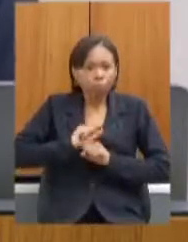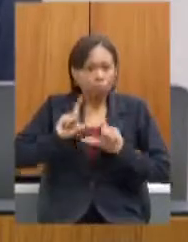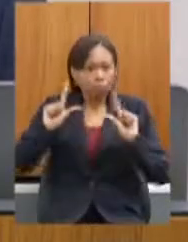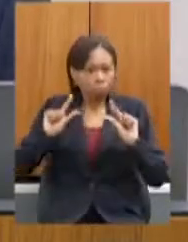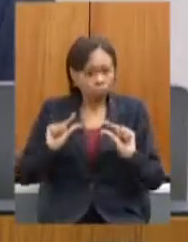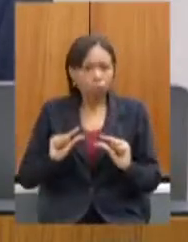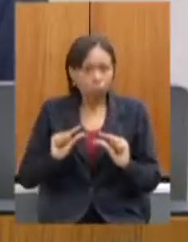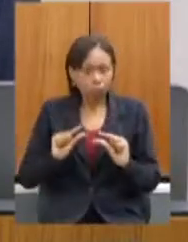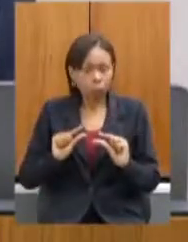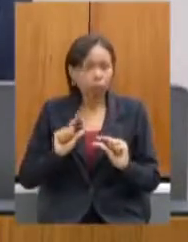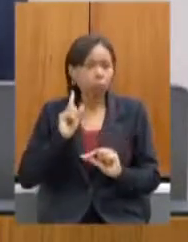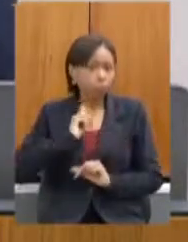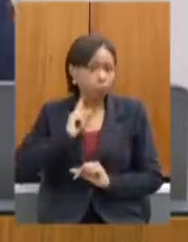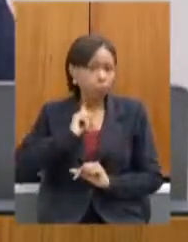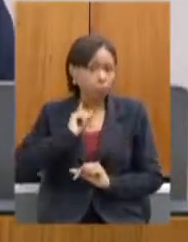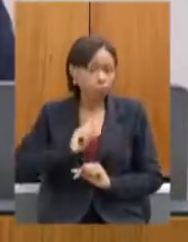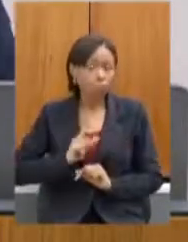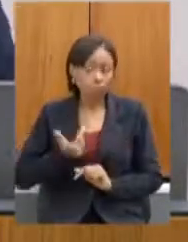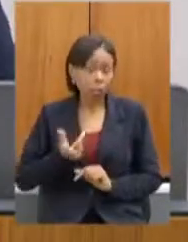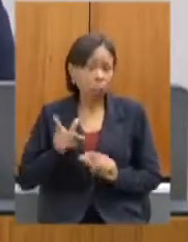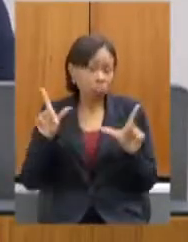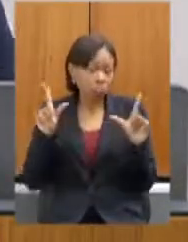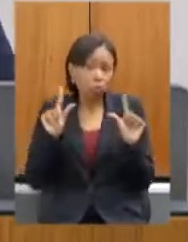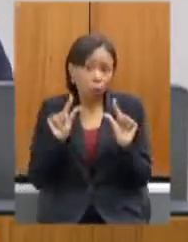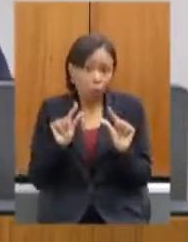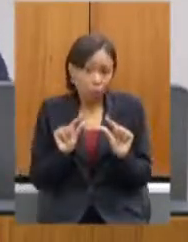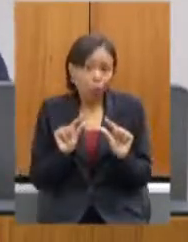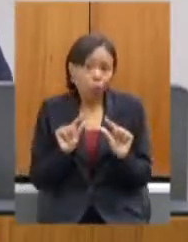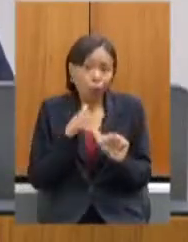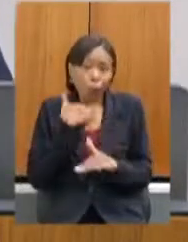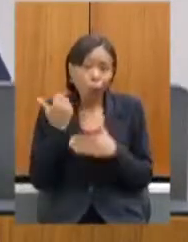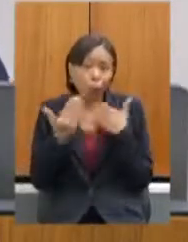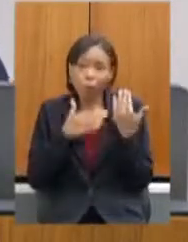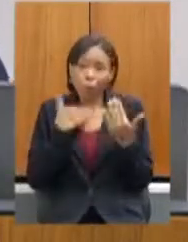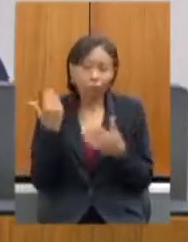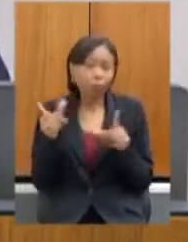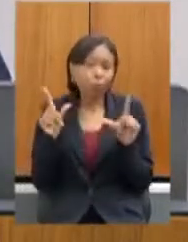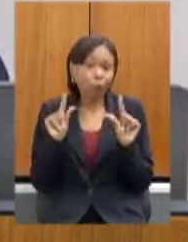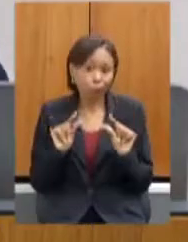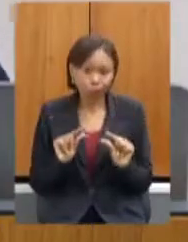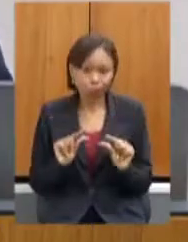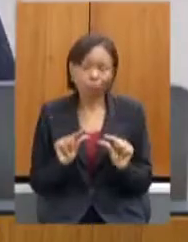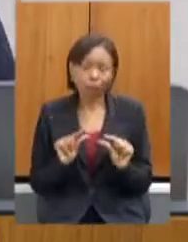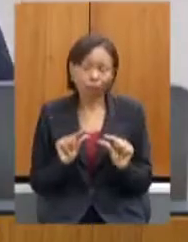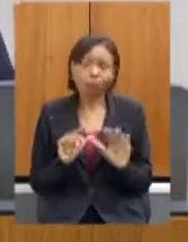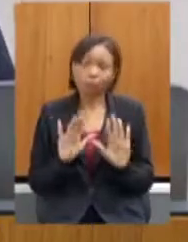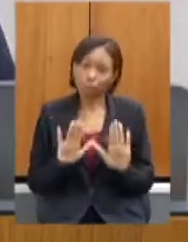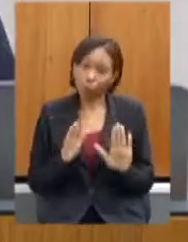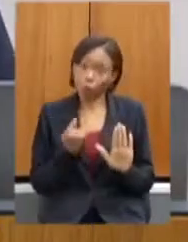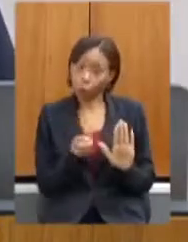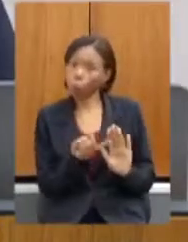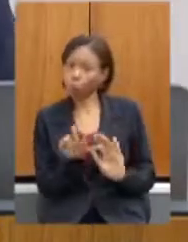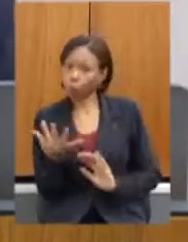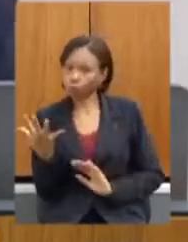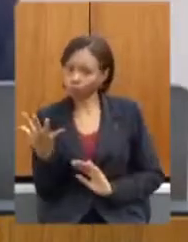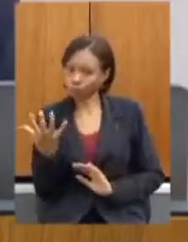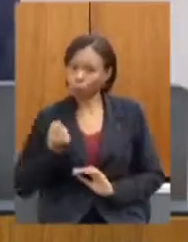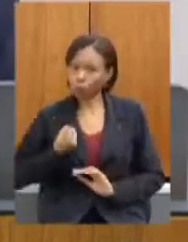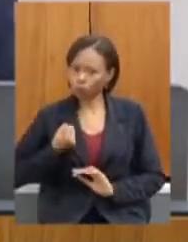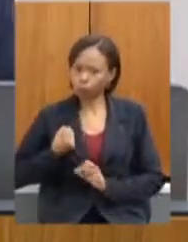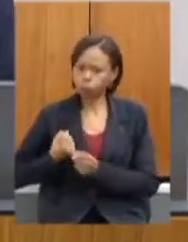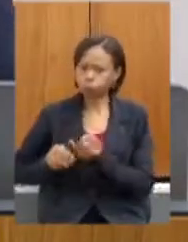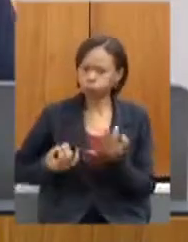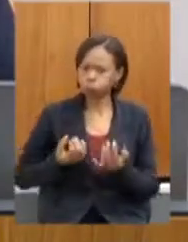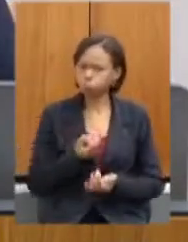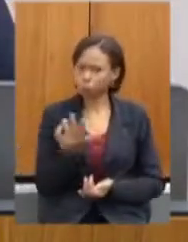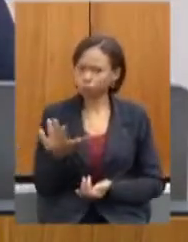temos nós somos um estado e que nós temos a menor taxa de mortalidade uma das menores Então são números que estão aí